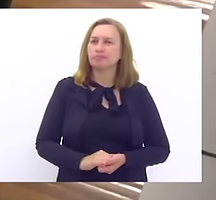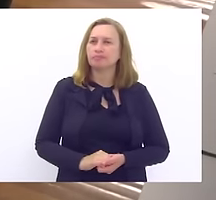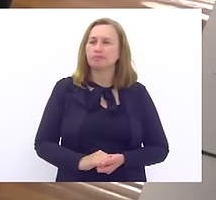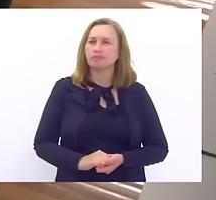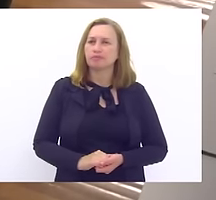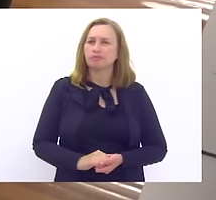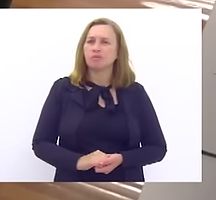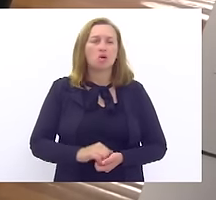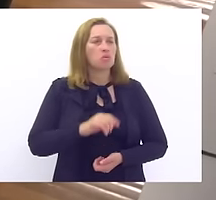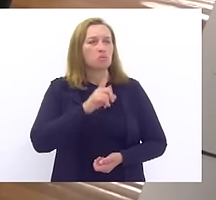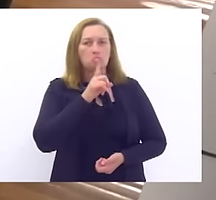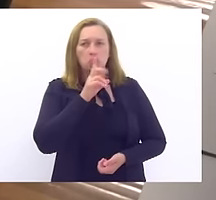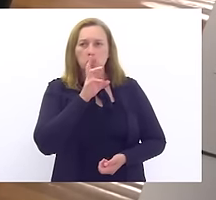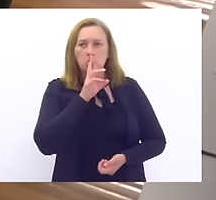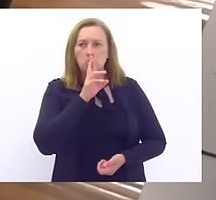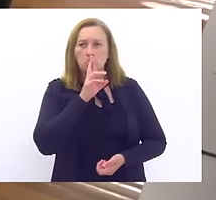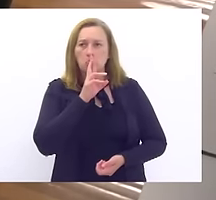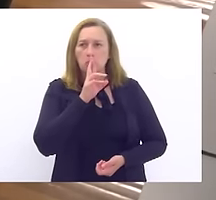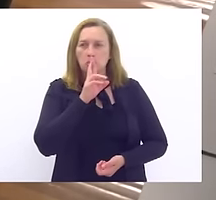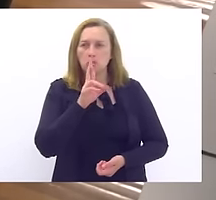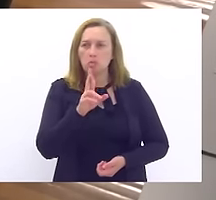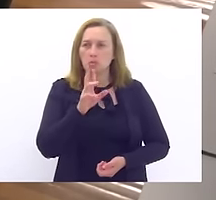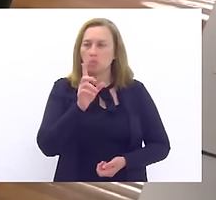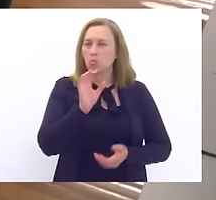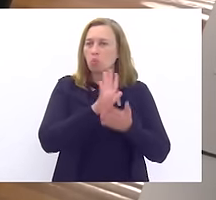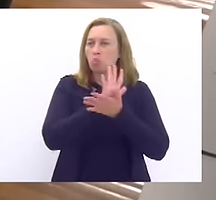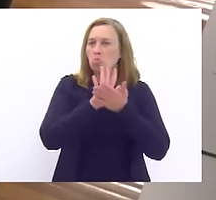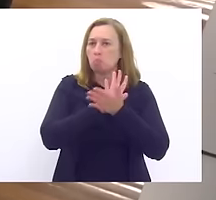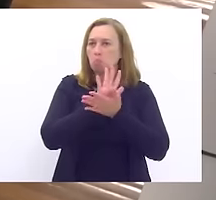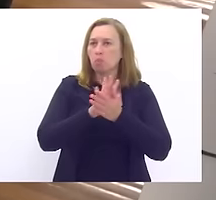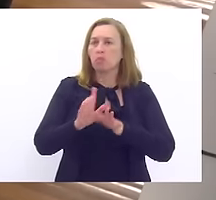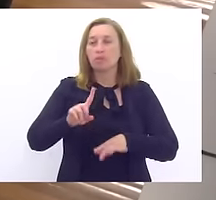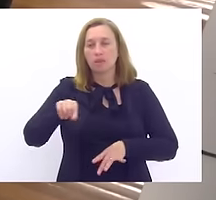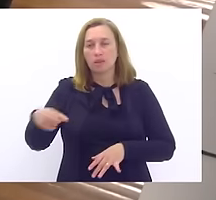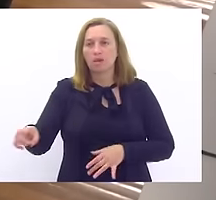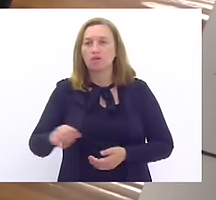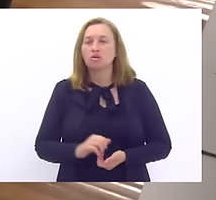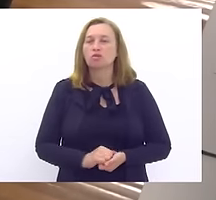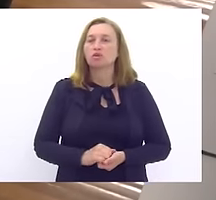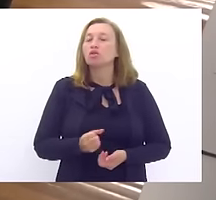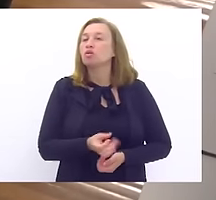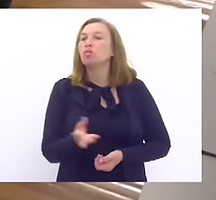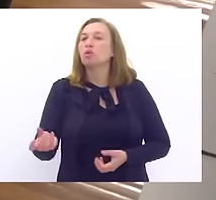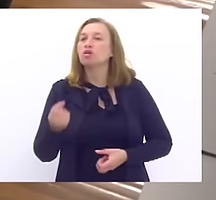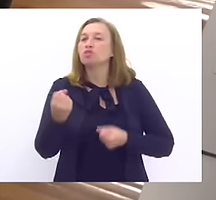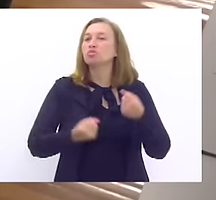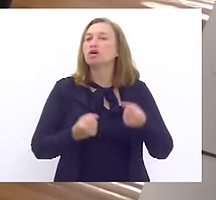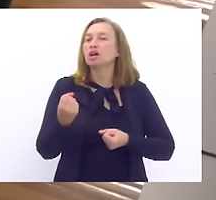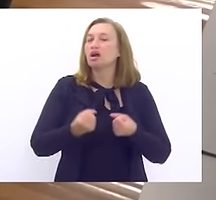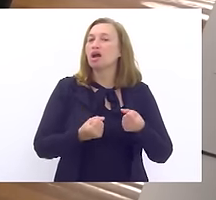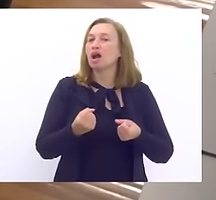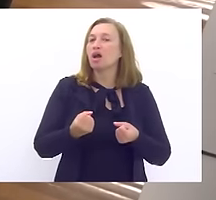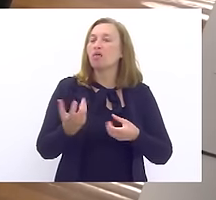não vou responder vamos lá vai na próxima quando os carros em média entra e sai por